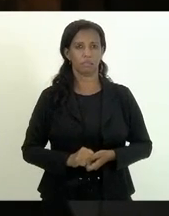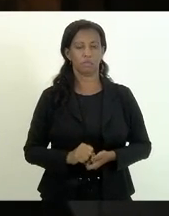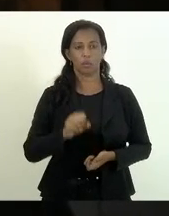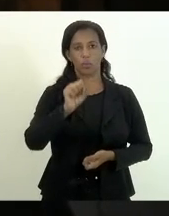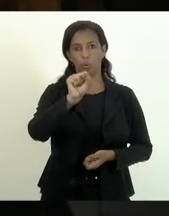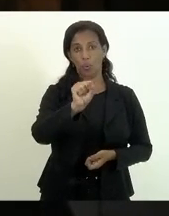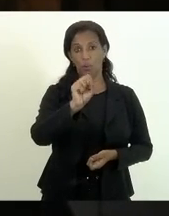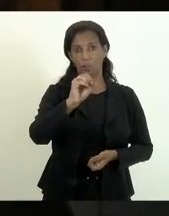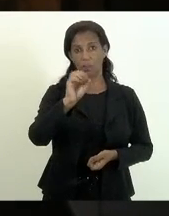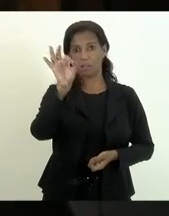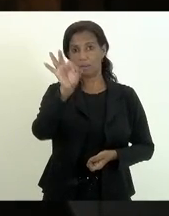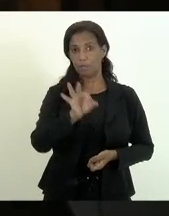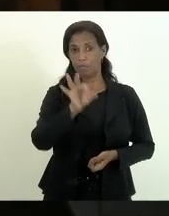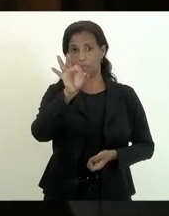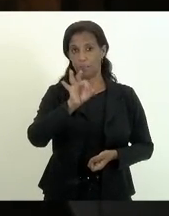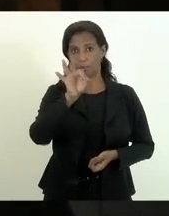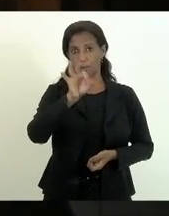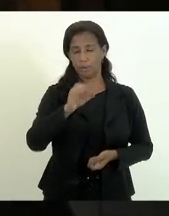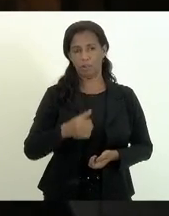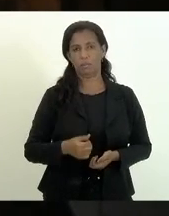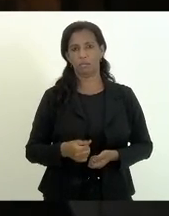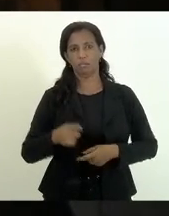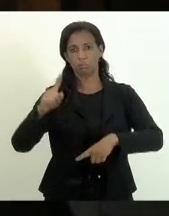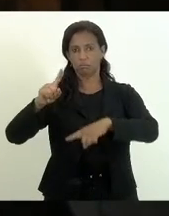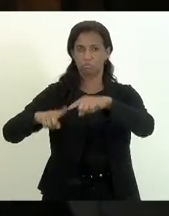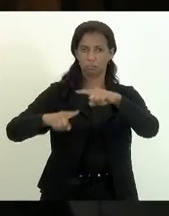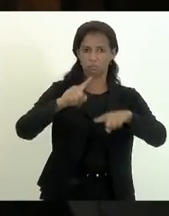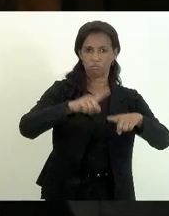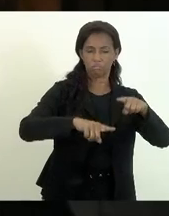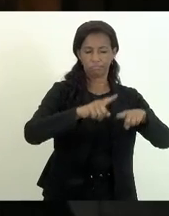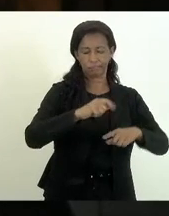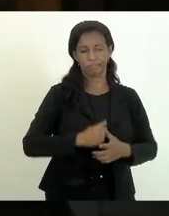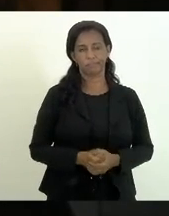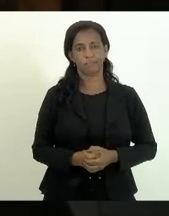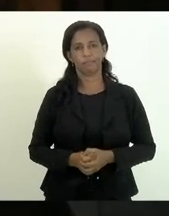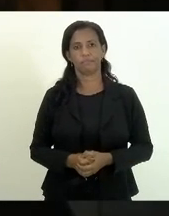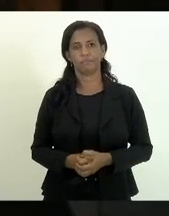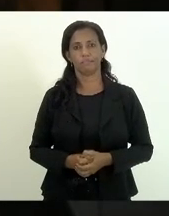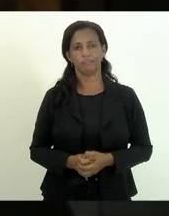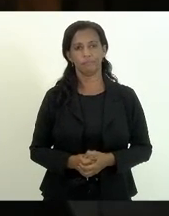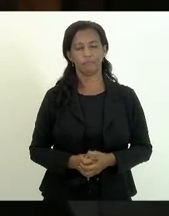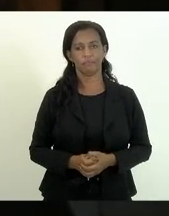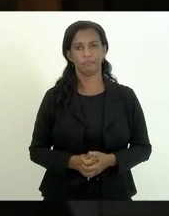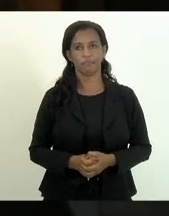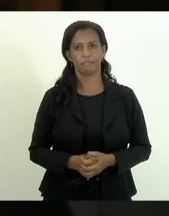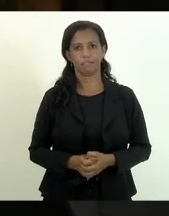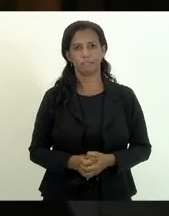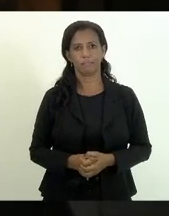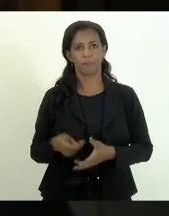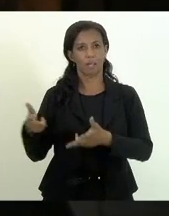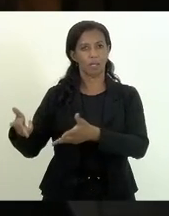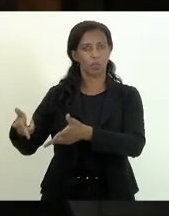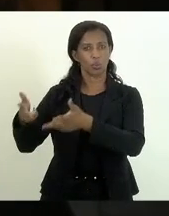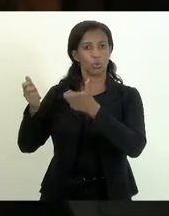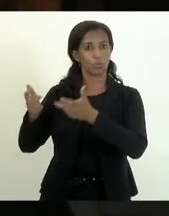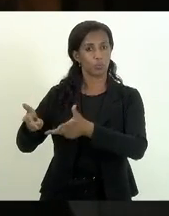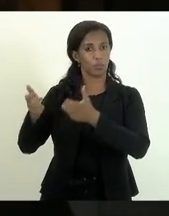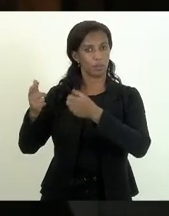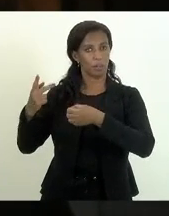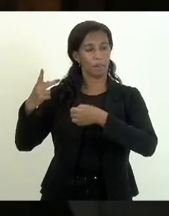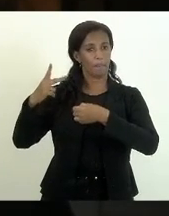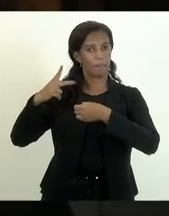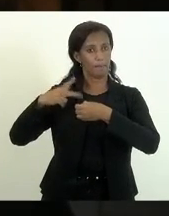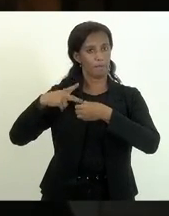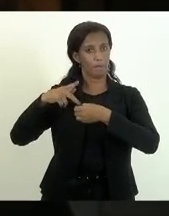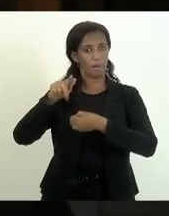oitenta por cento dos produtos que são consumidos e para exploração de petróleo e